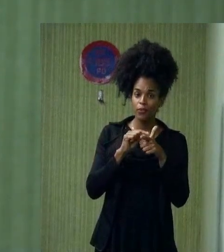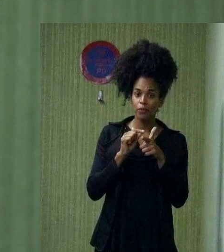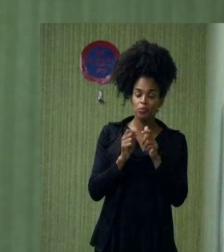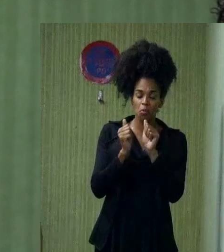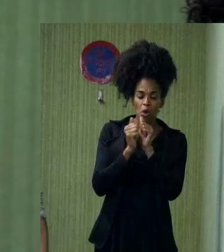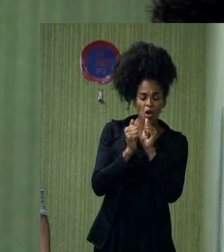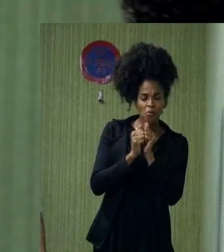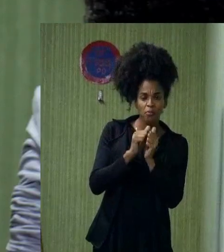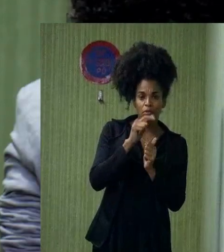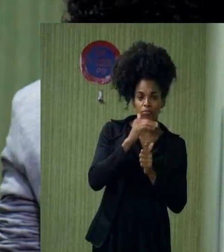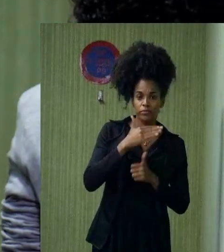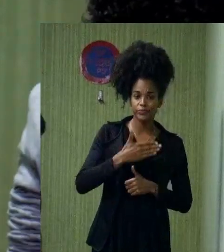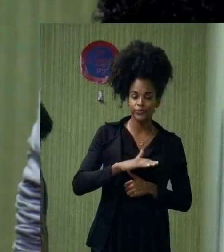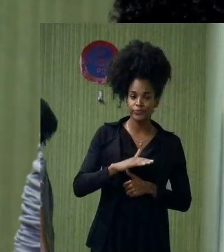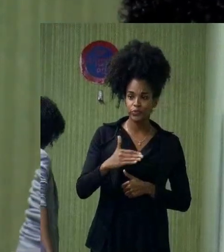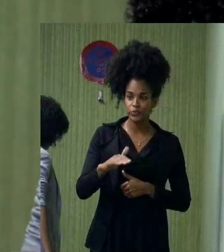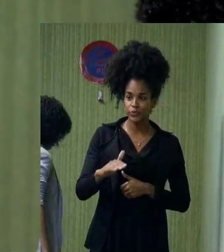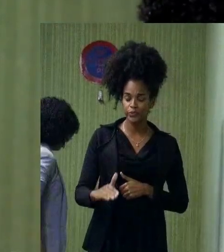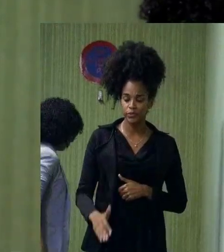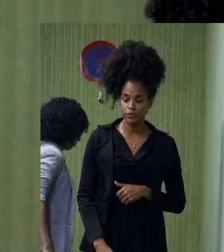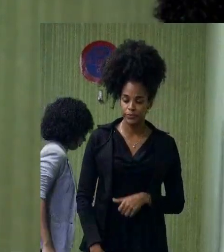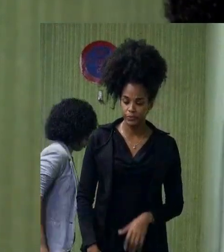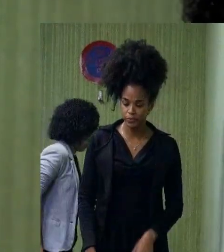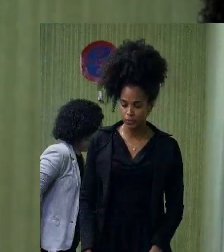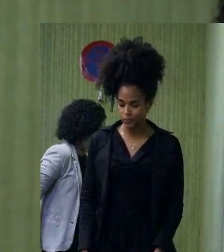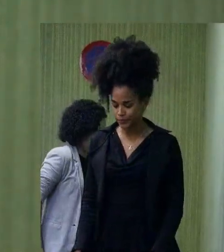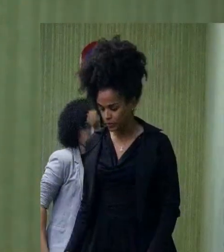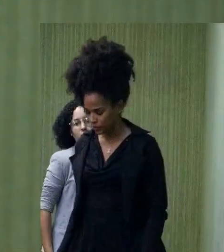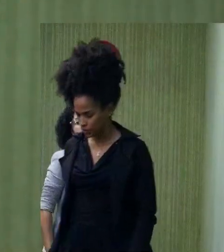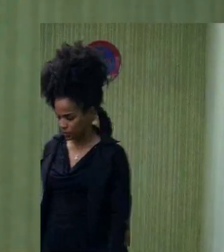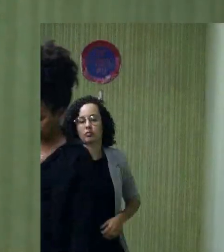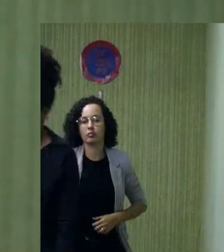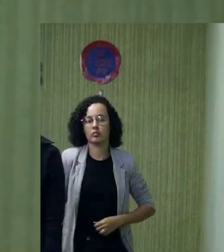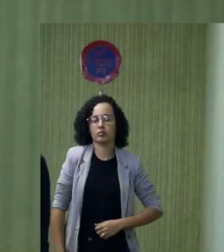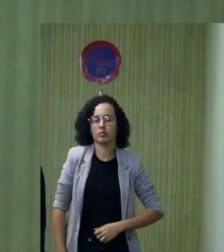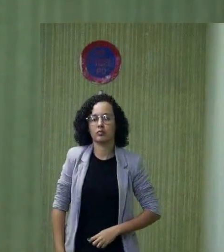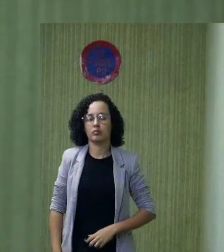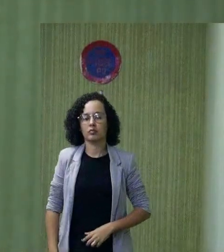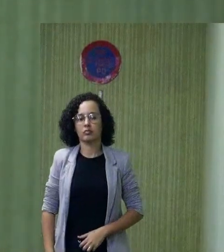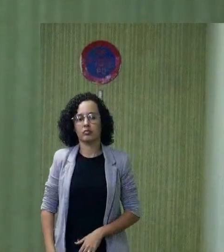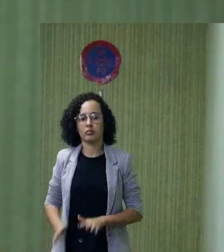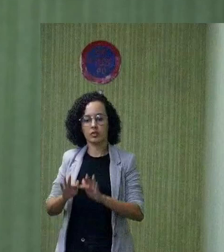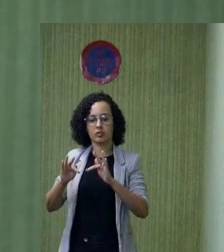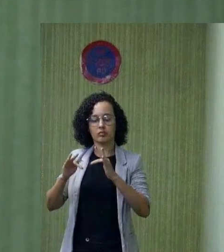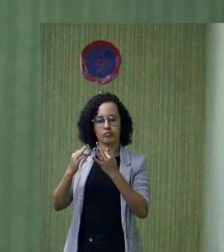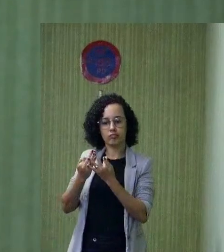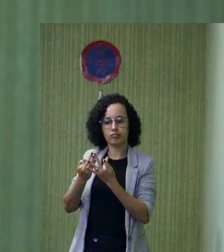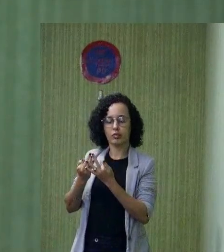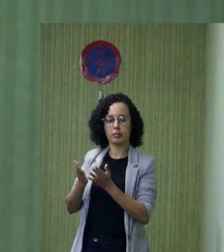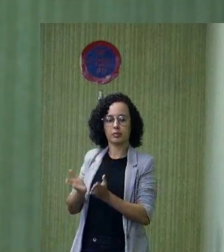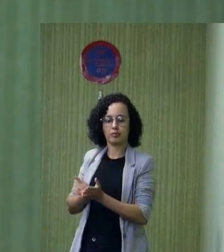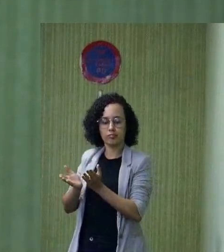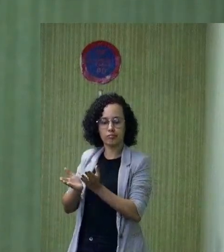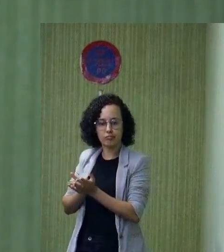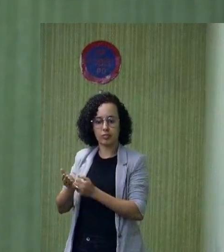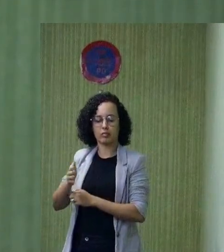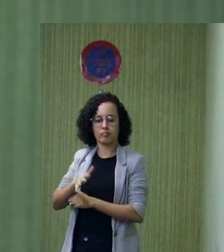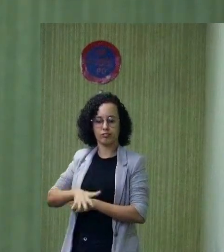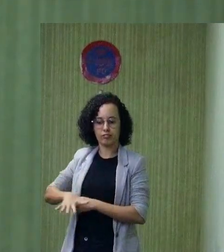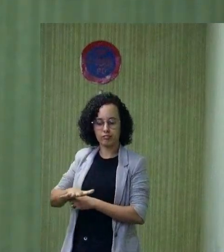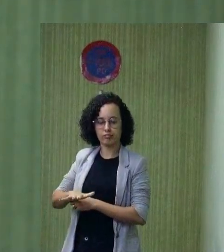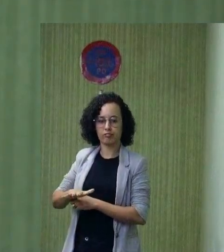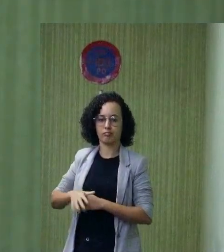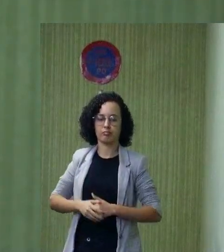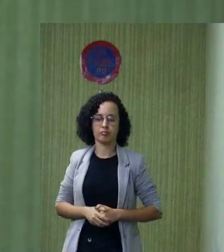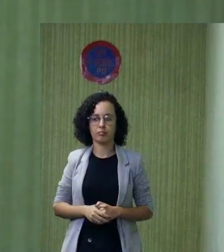Guaíba né em Canoas também são as famílias mais vulneráveis que estão AL ali nesses lugares que são menos valorizados